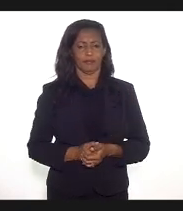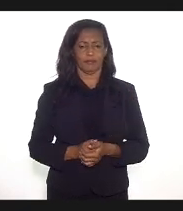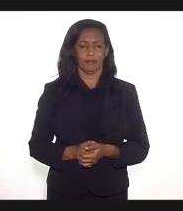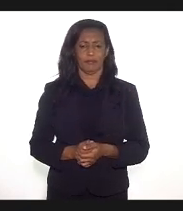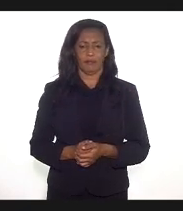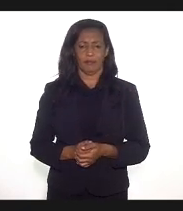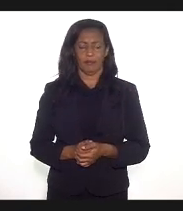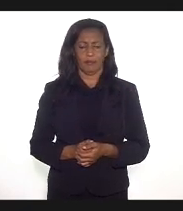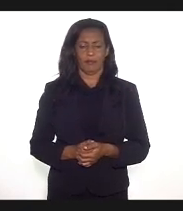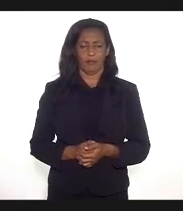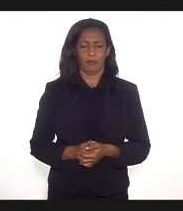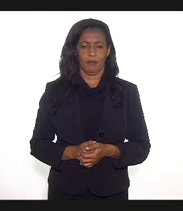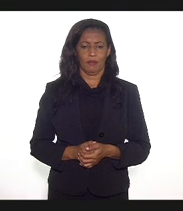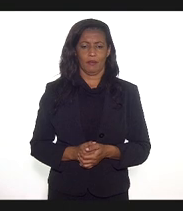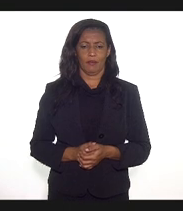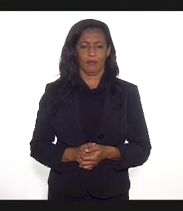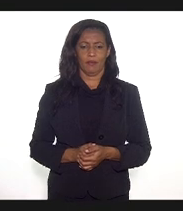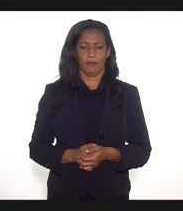da própria lei. Né?